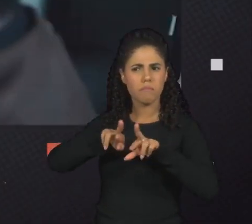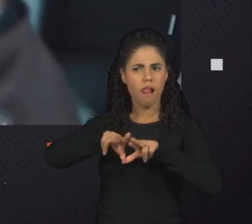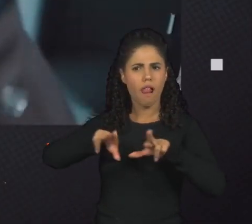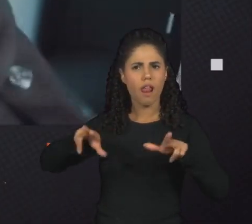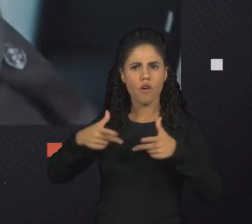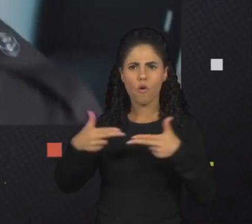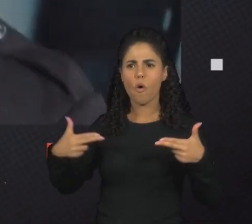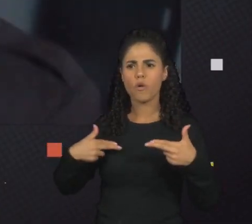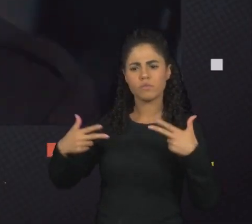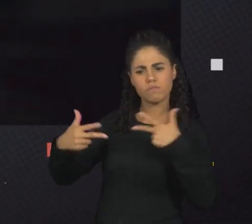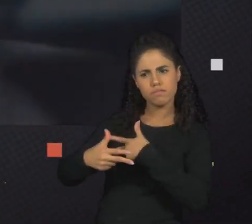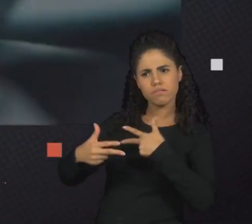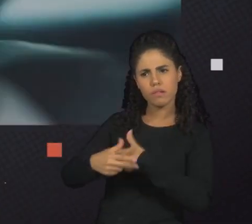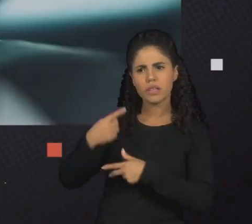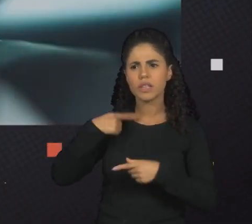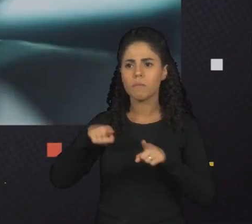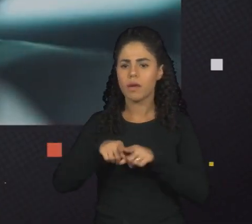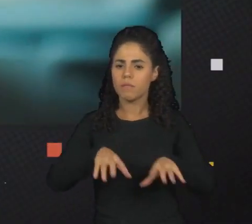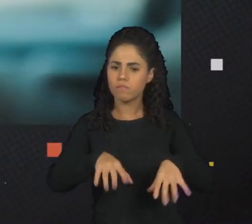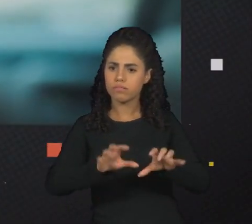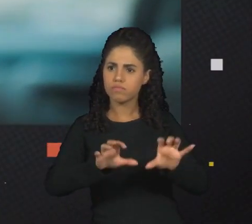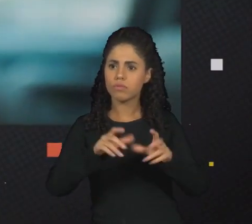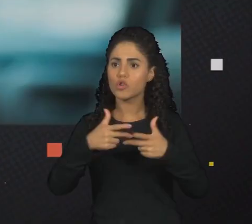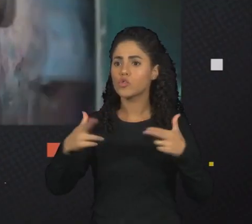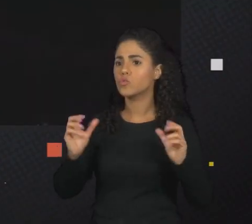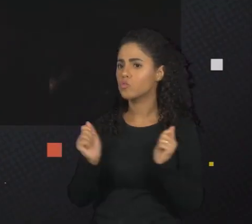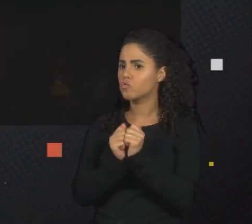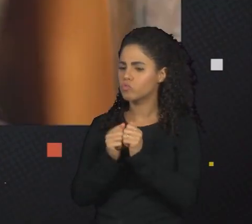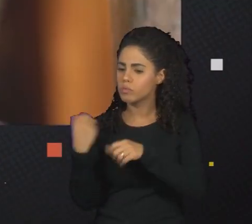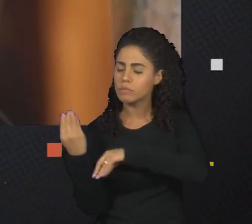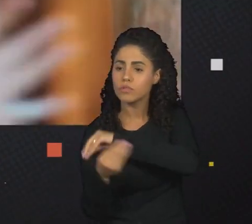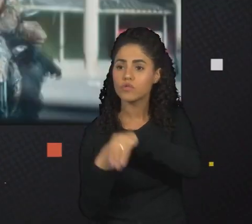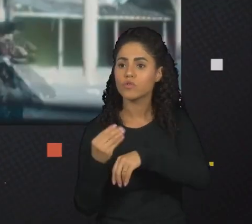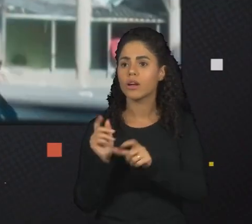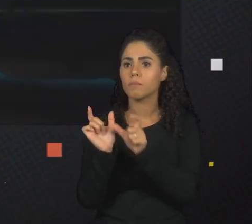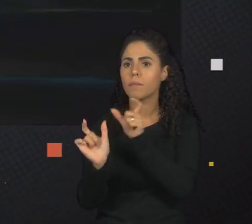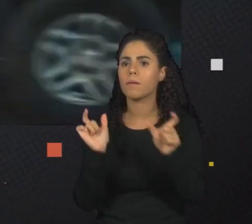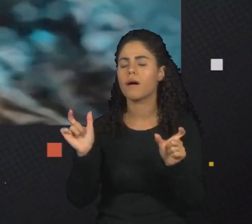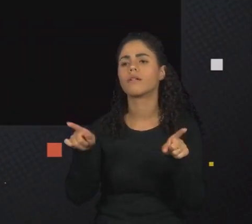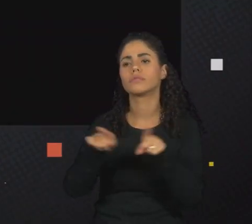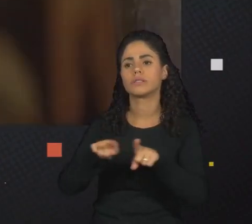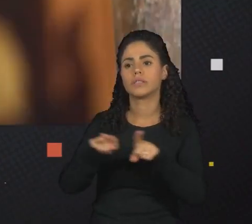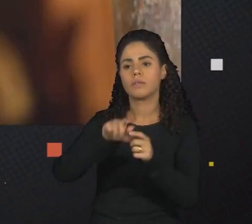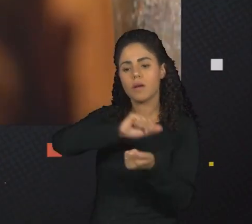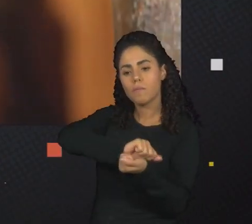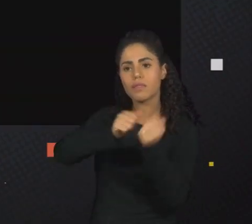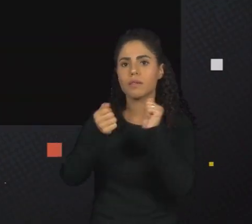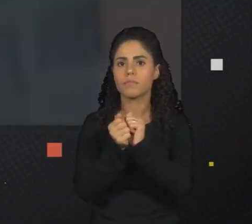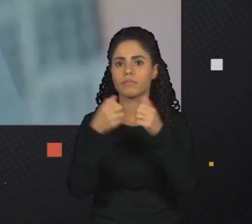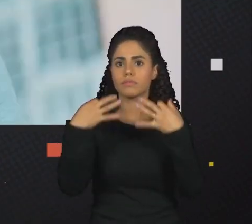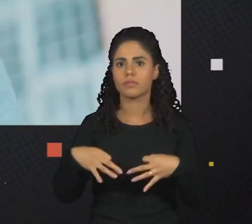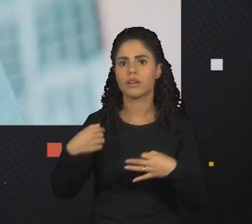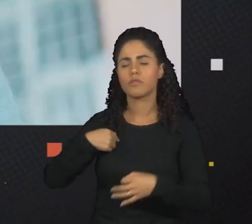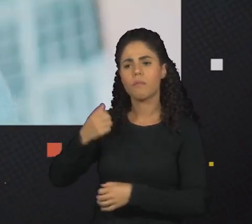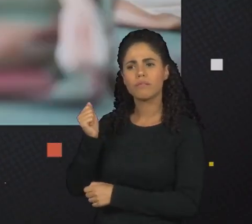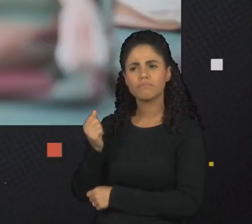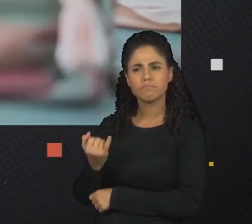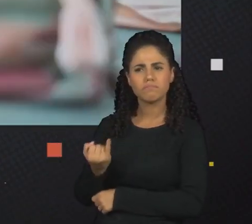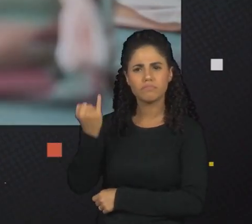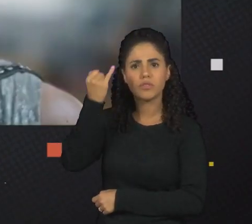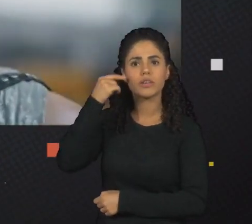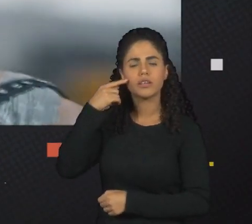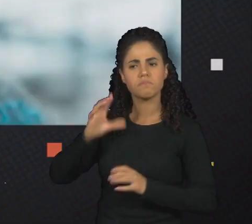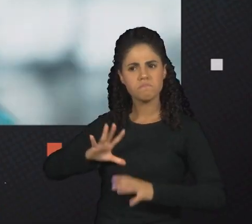colocando raps, colocando funk, colocando tudo isso misturado com as palavras do Guimarães Rosa, e fez também uma adaptação extremamente brilhante,